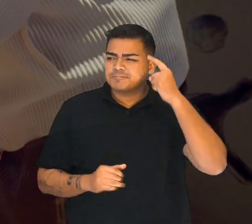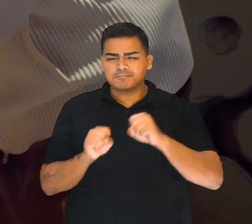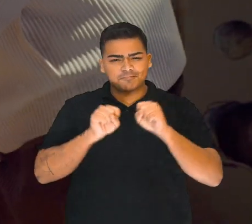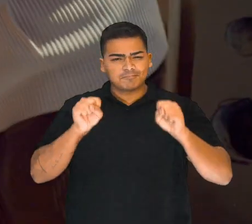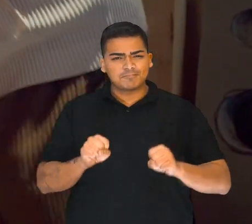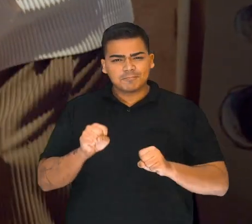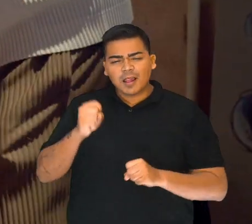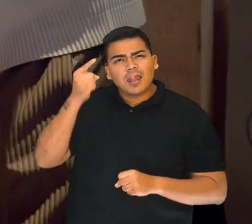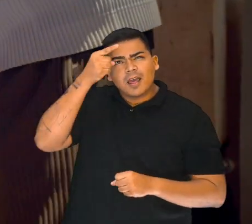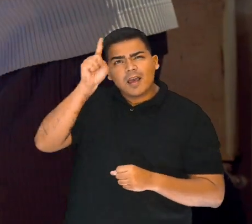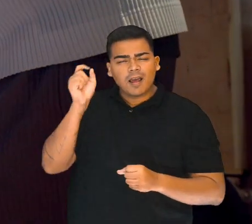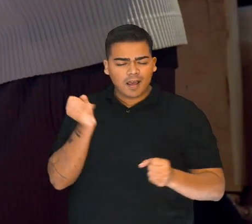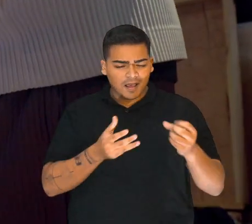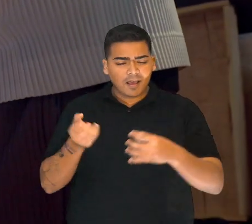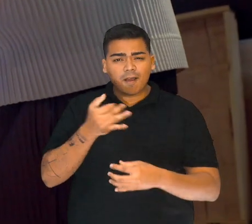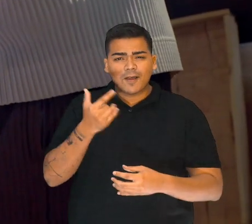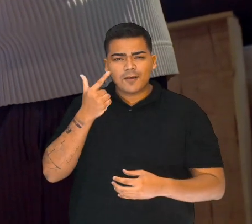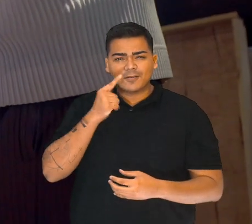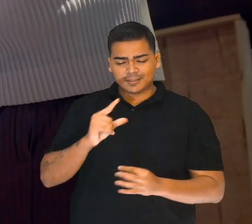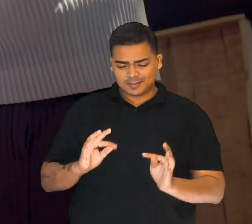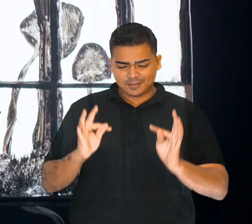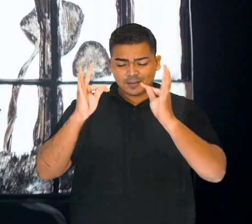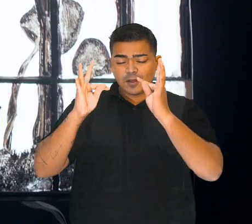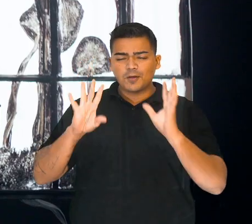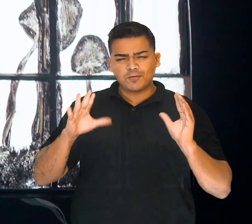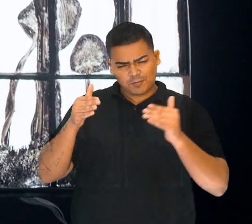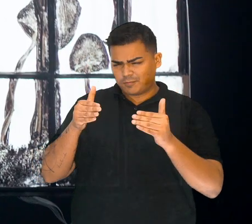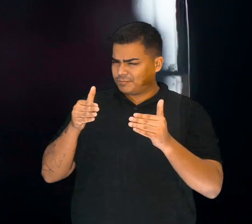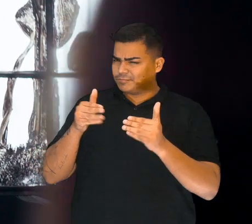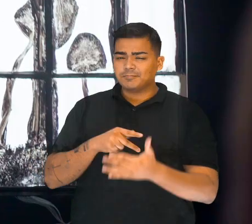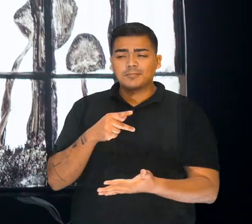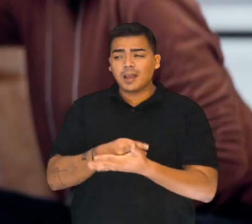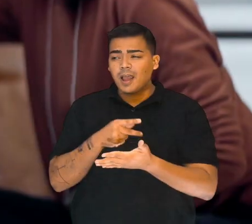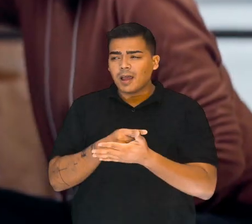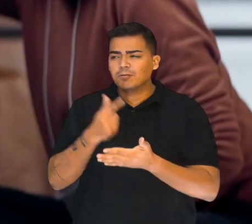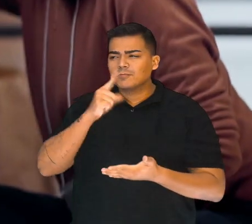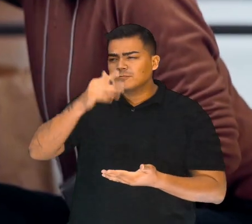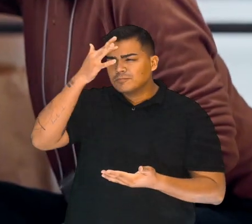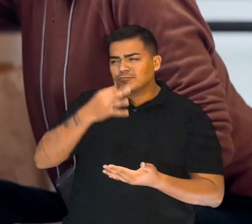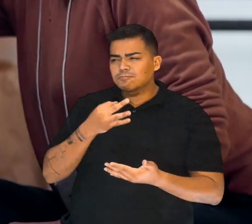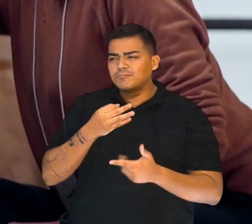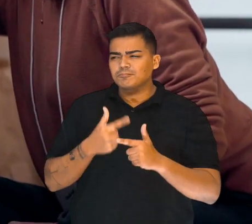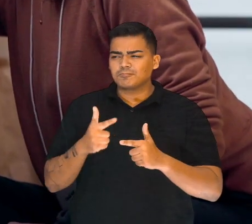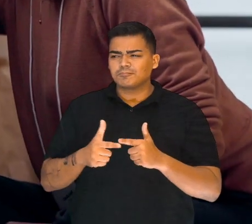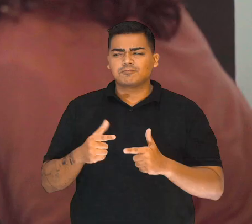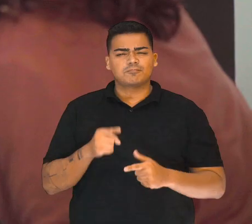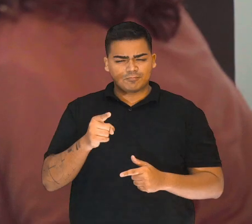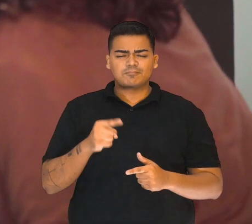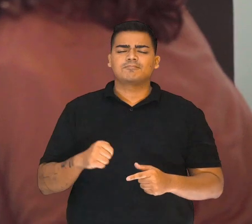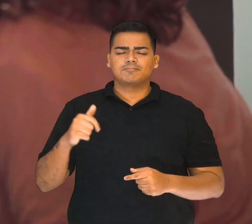Pensar um ecossistema de inovação, tendo a tecnologia como centro, é uma maneira errônea de entender o problema. Você tem